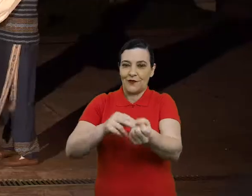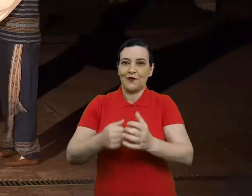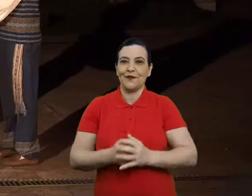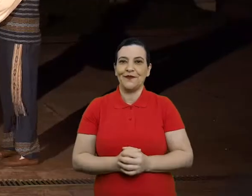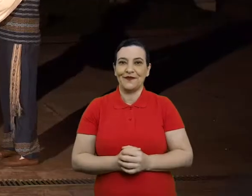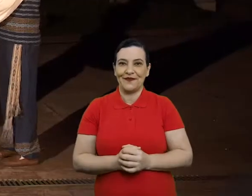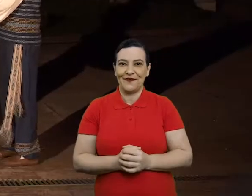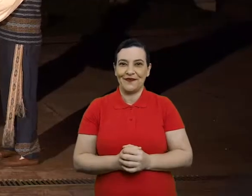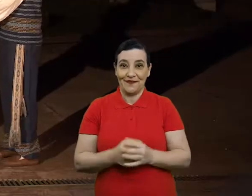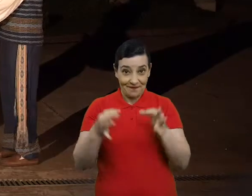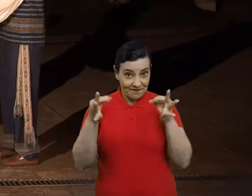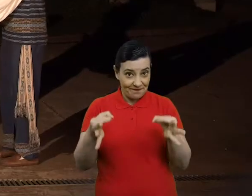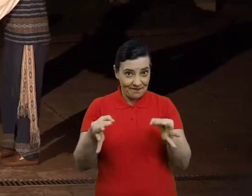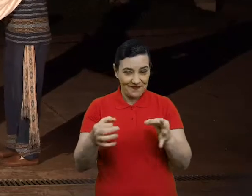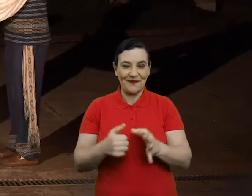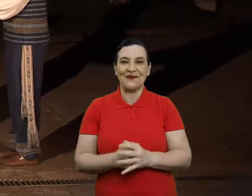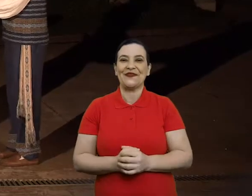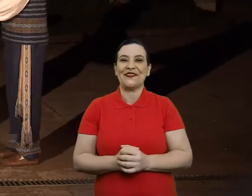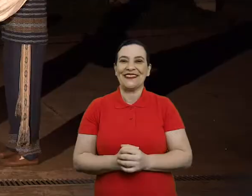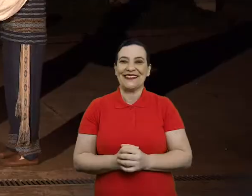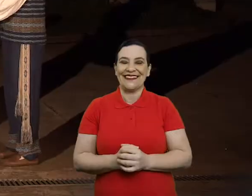quatro. Certo?